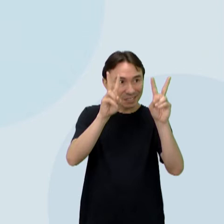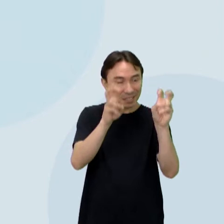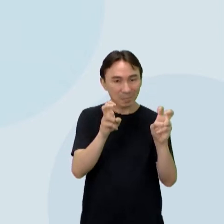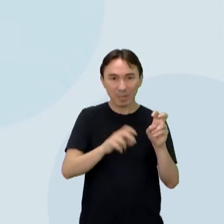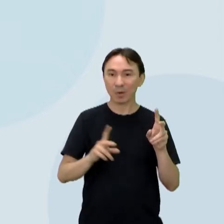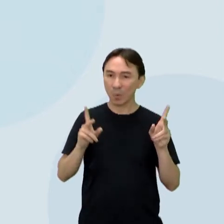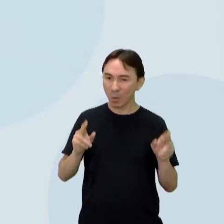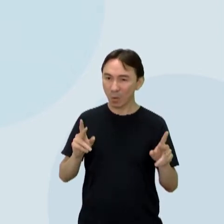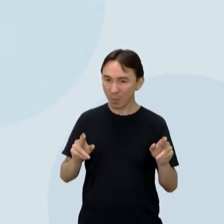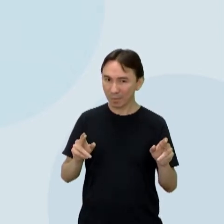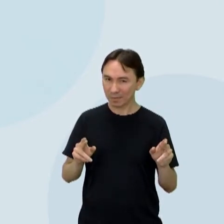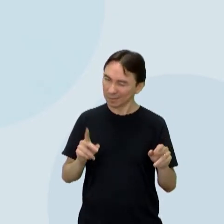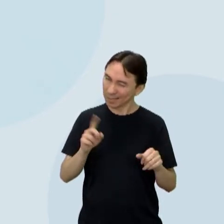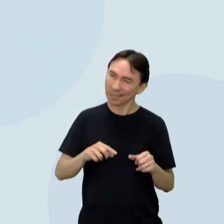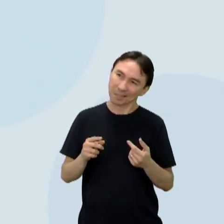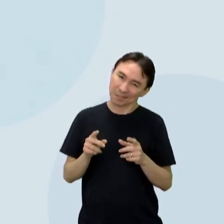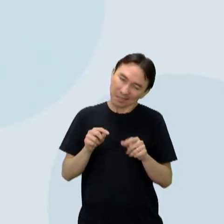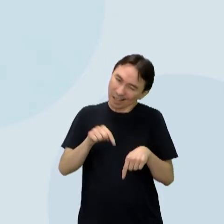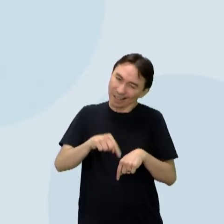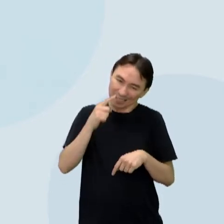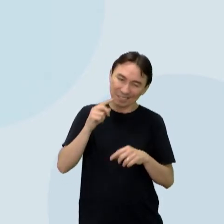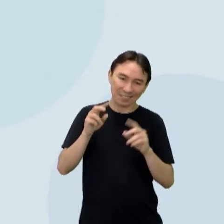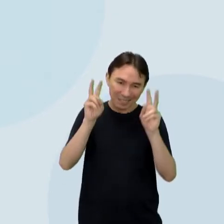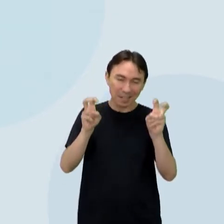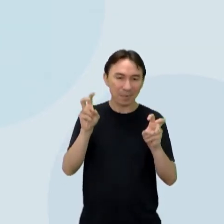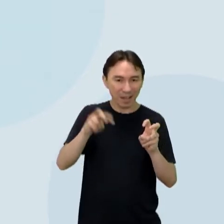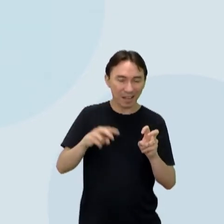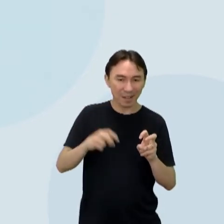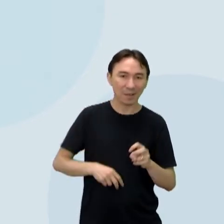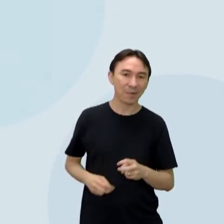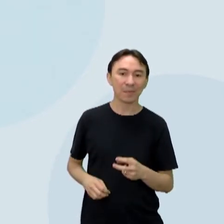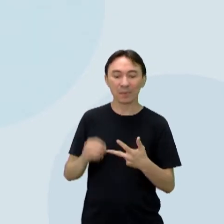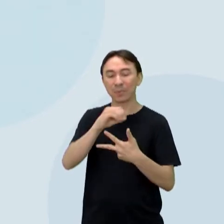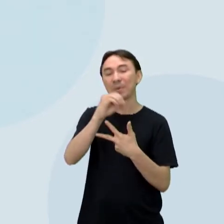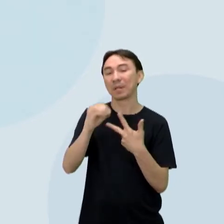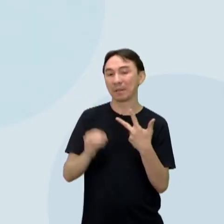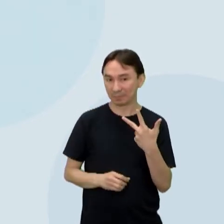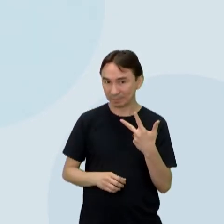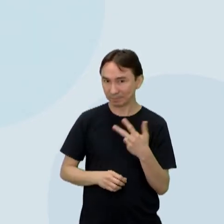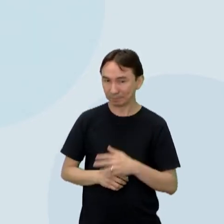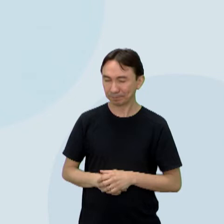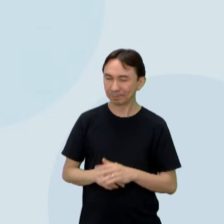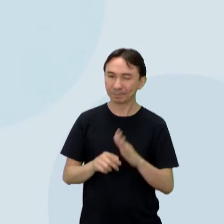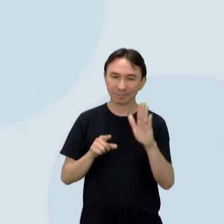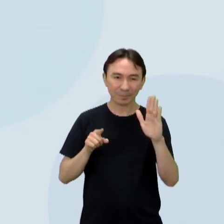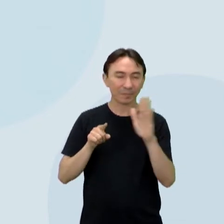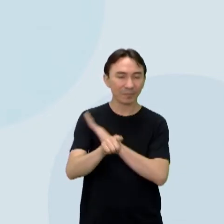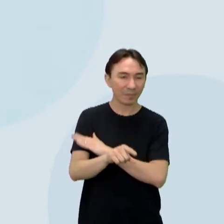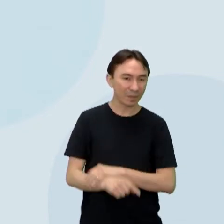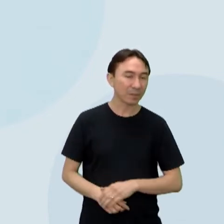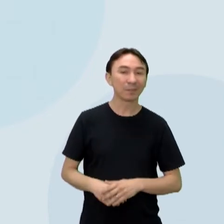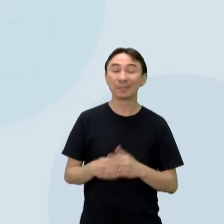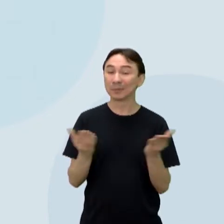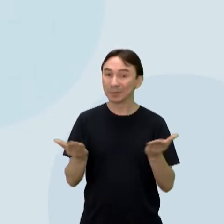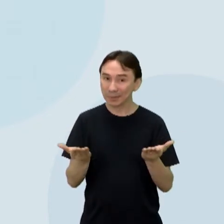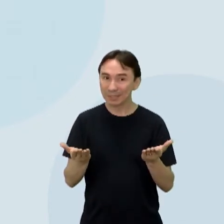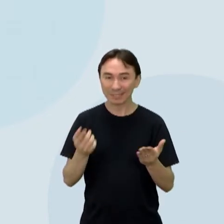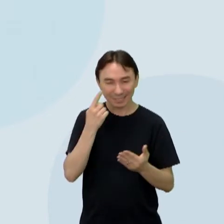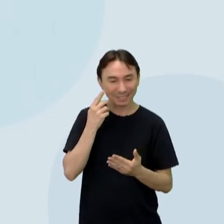que é o Enem, tá bom? A respeito da reportagem sobre o vestibular, as opiniões dos leitores são